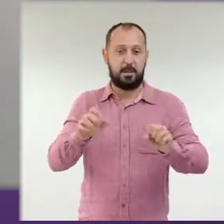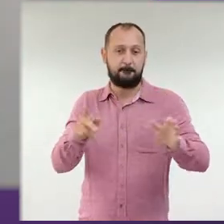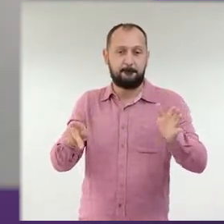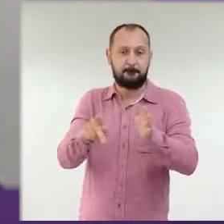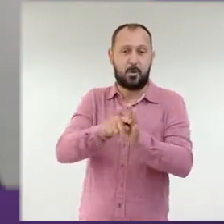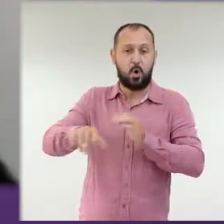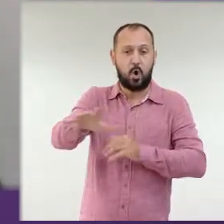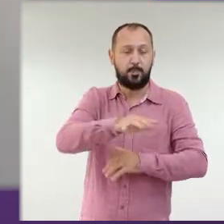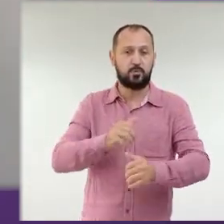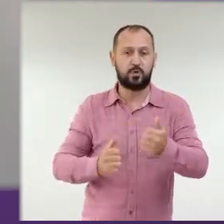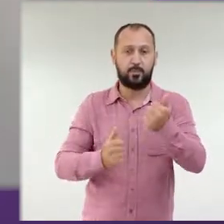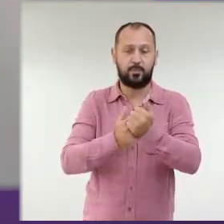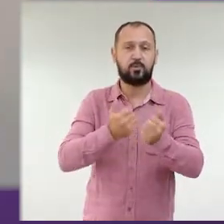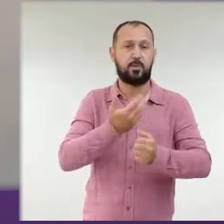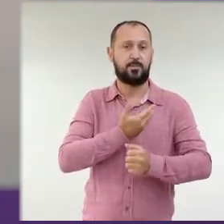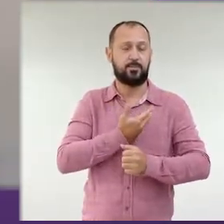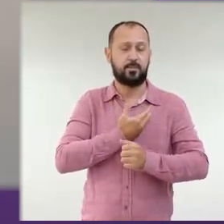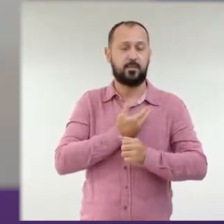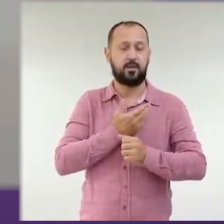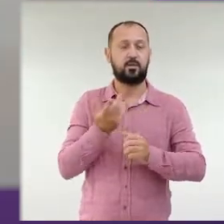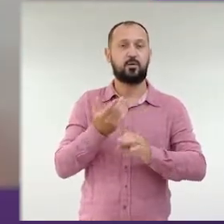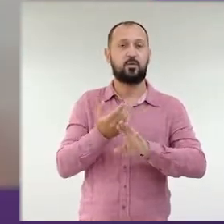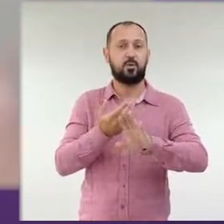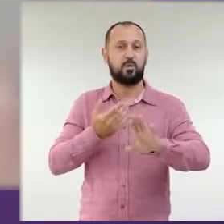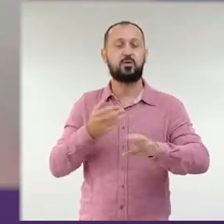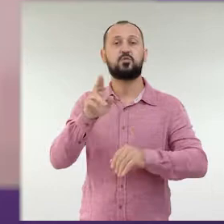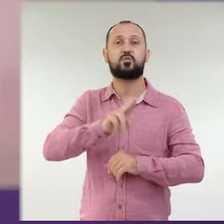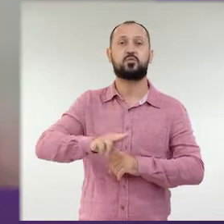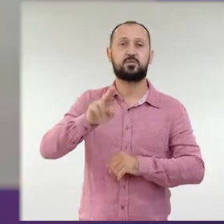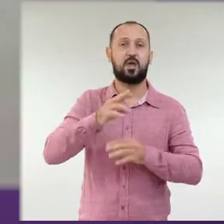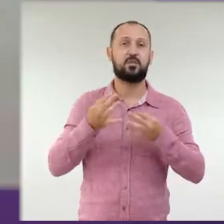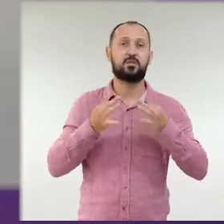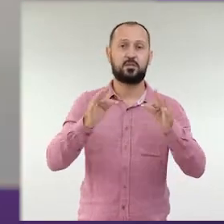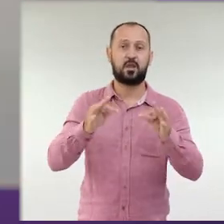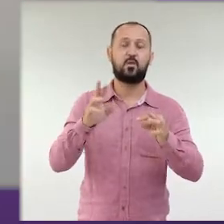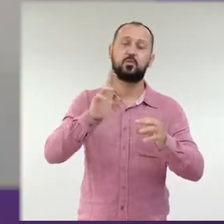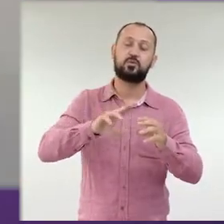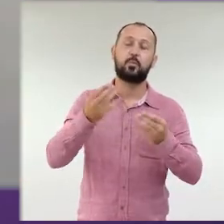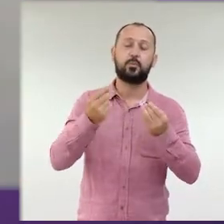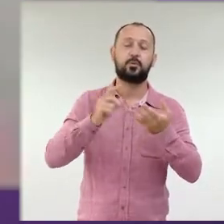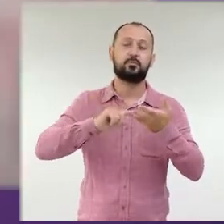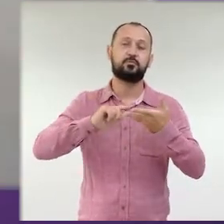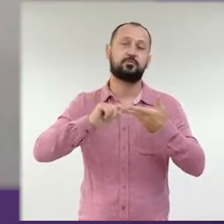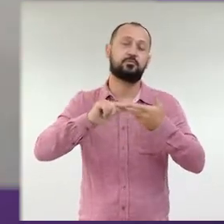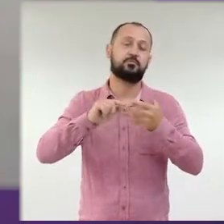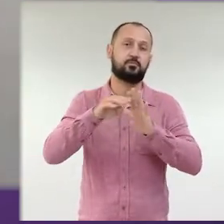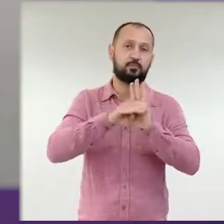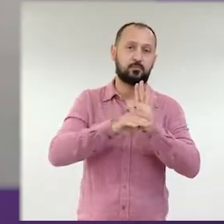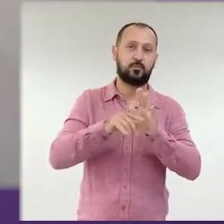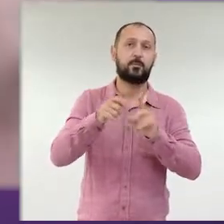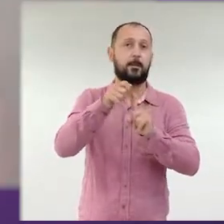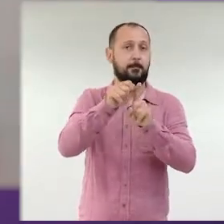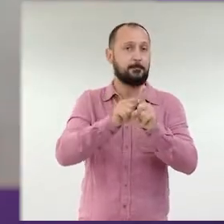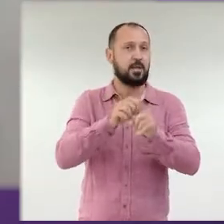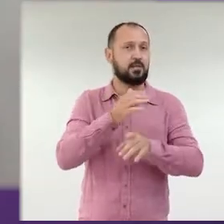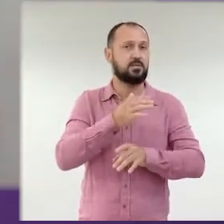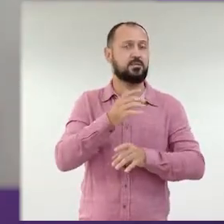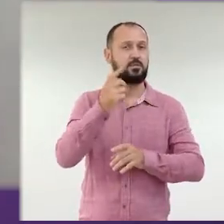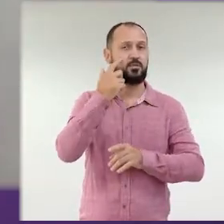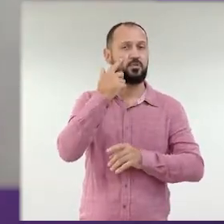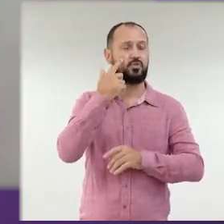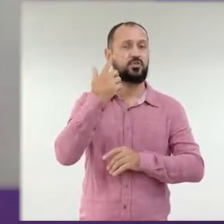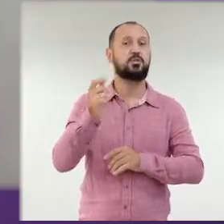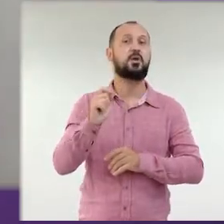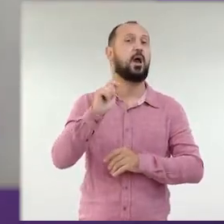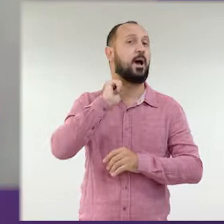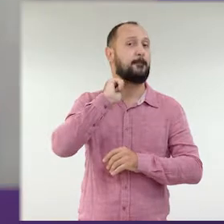amigos, vamos usar a tecnologia, fazer muitas ações virtuais. No mês de abril, ainda, a gente lançou o